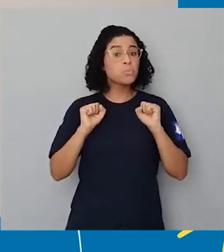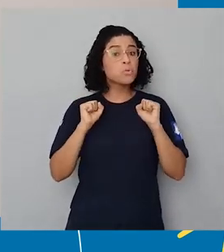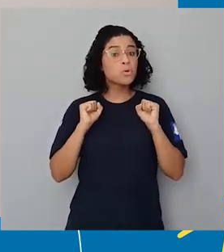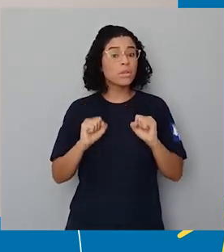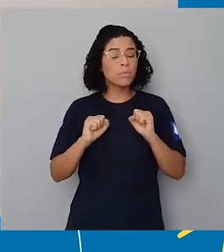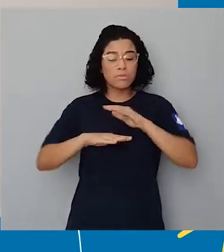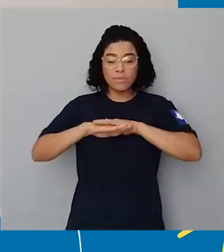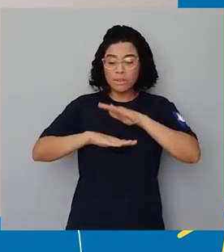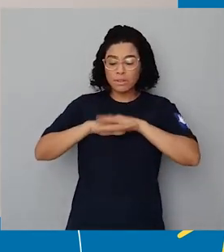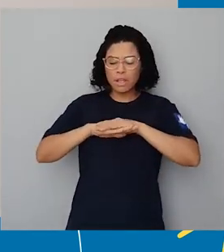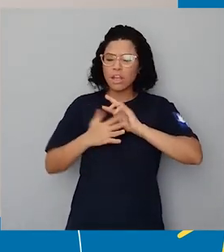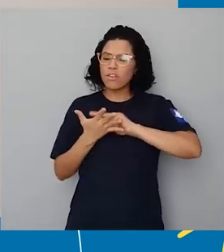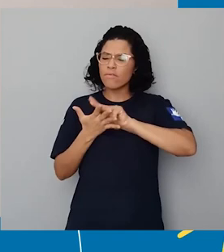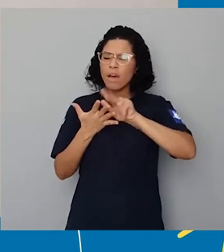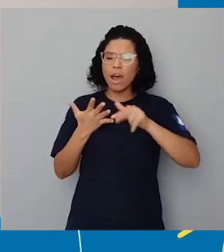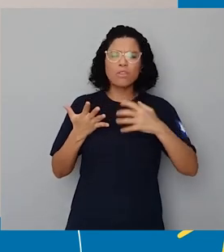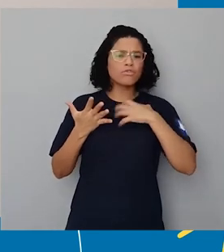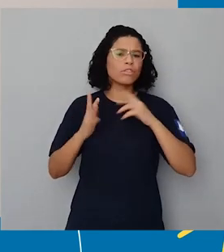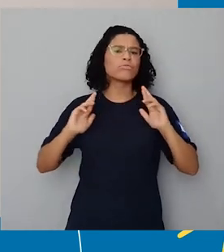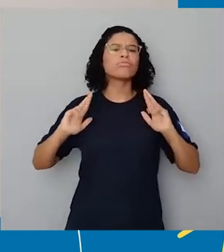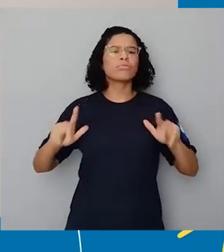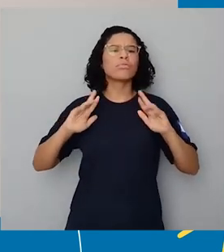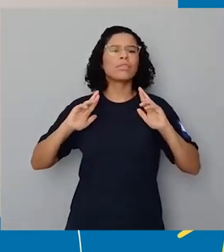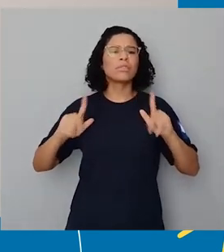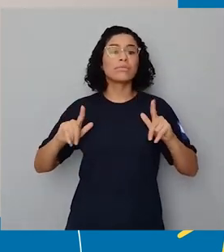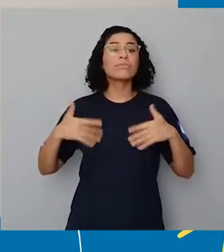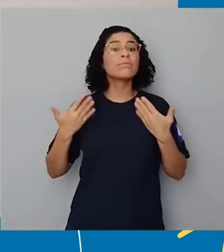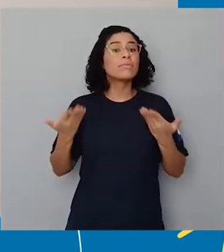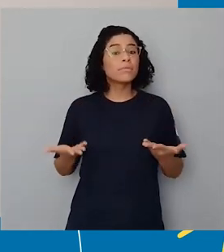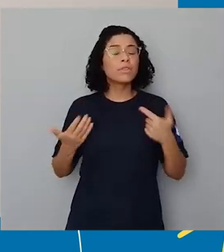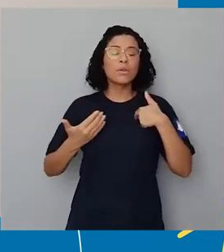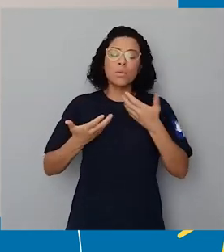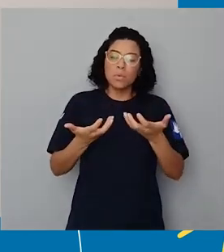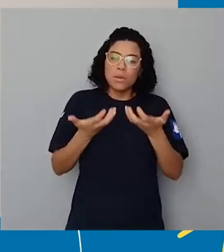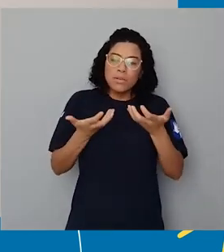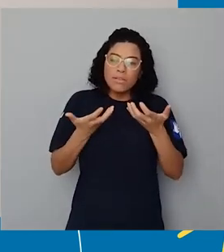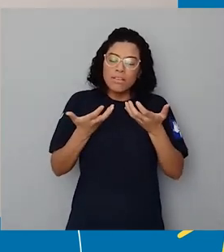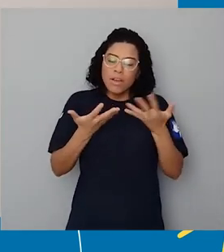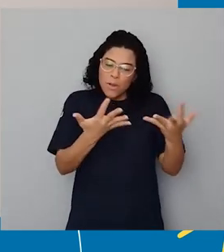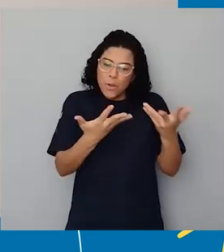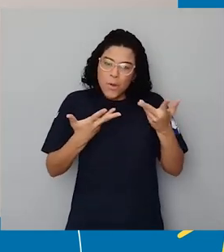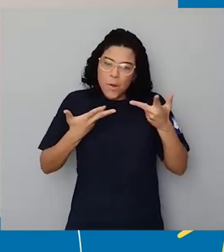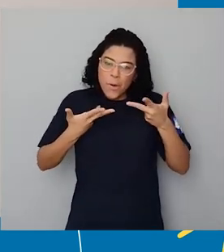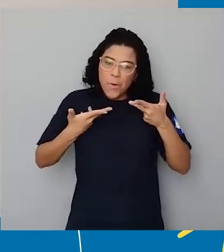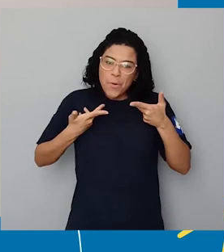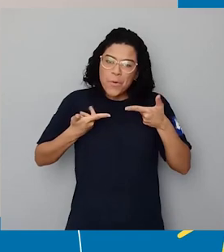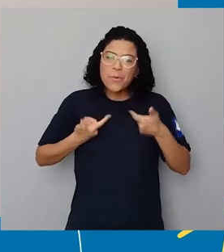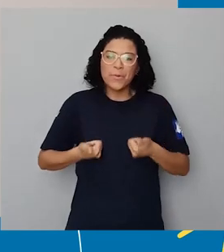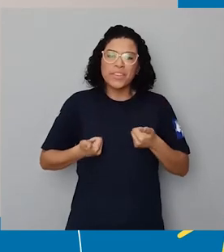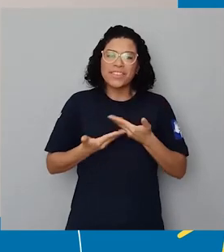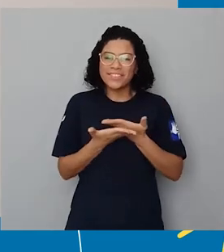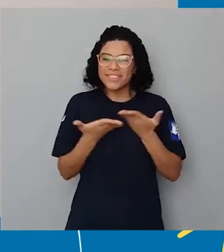podemos realizá-la de várias formas. Agora, eu gostaria de convidá-las